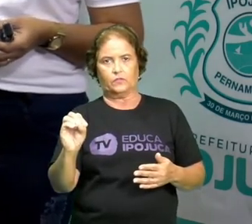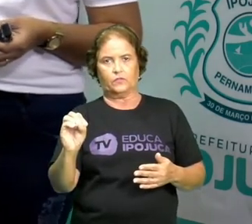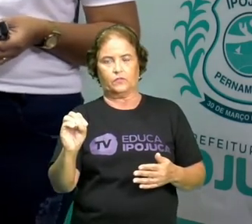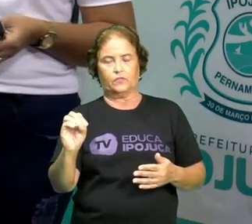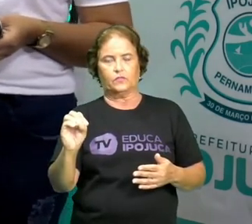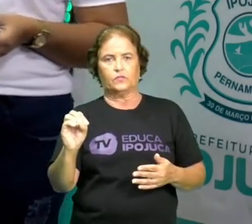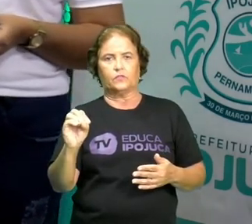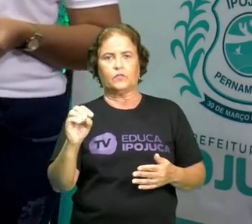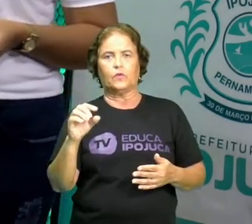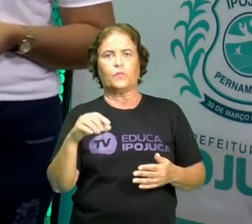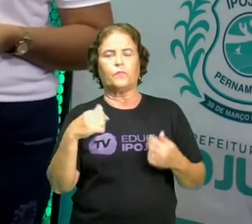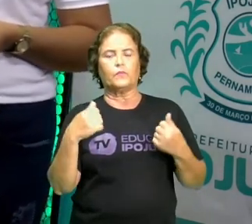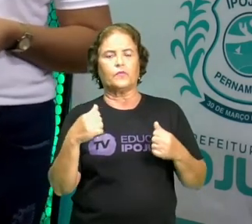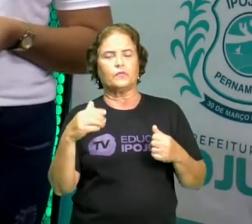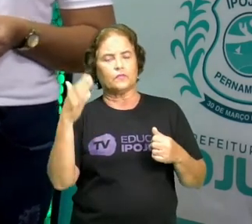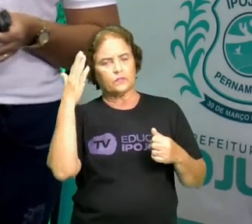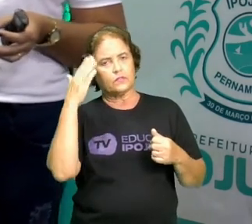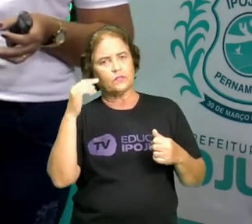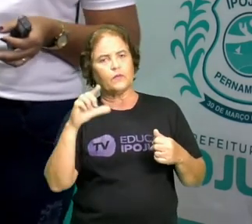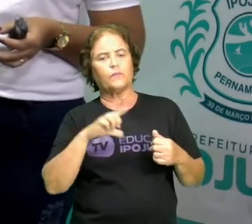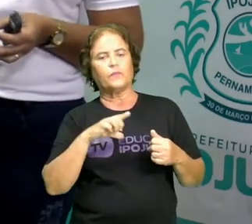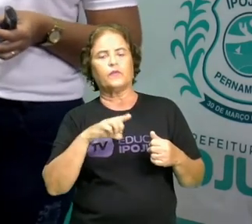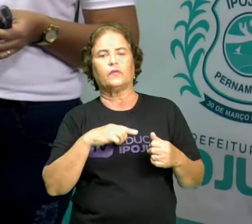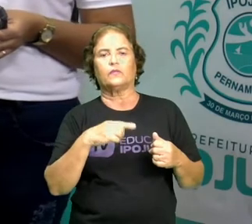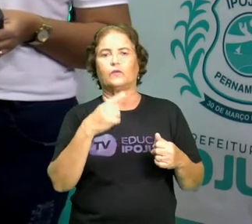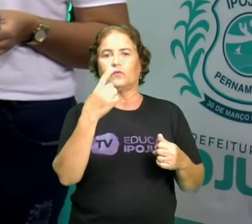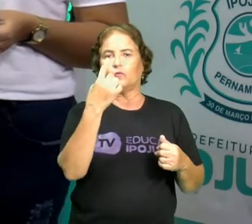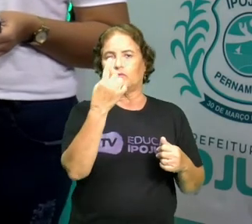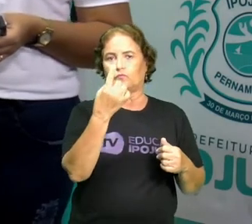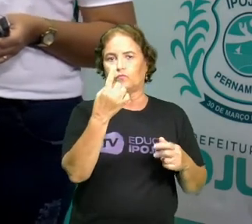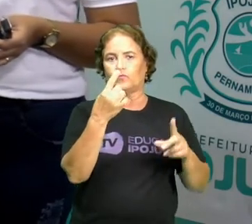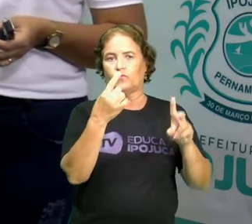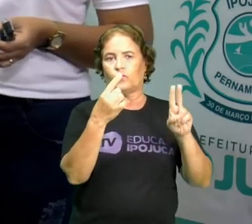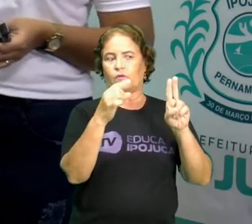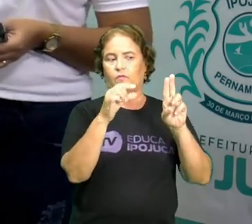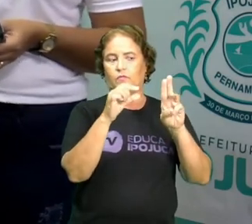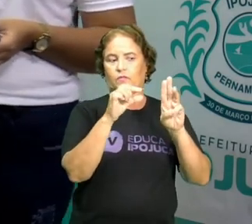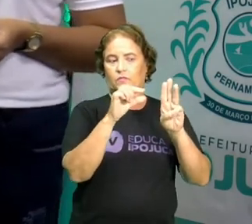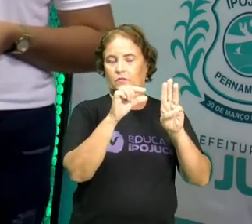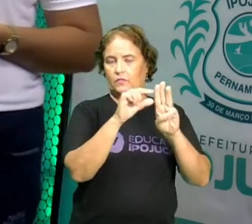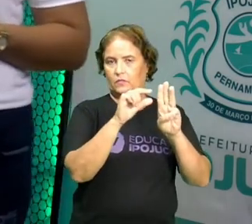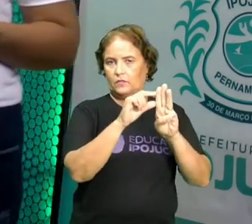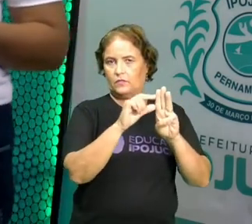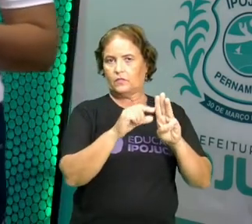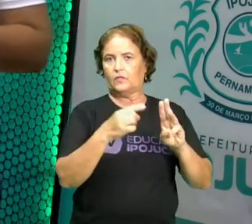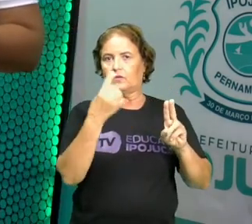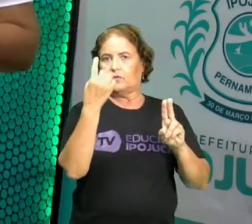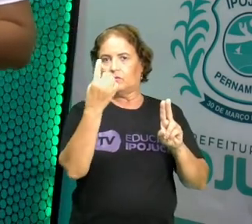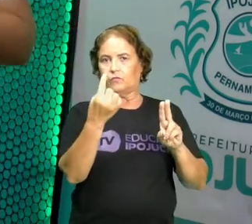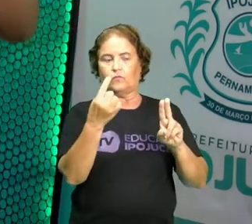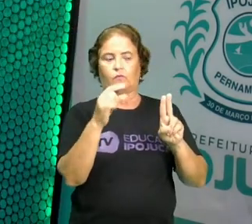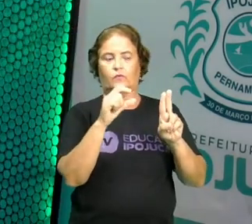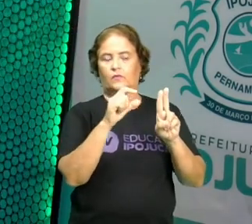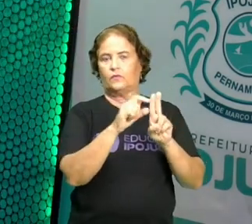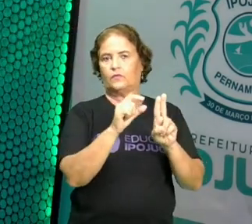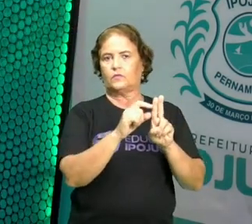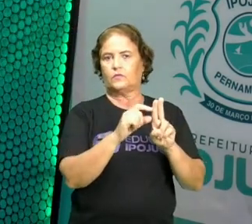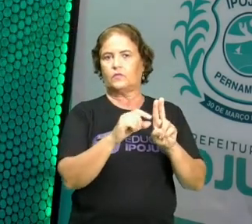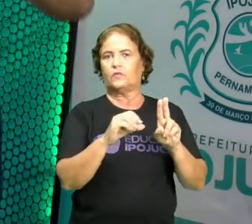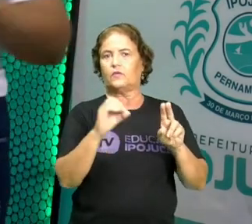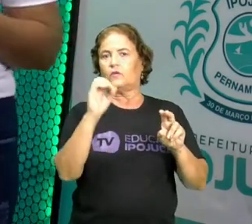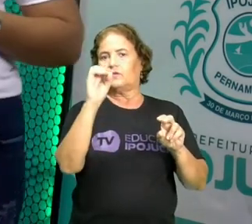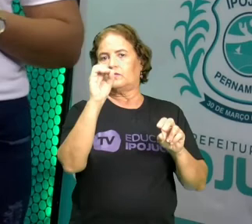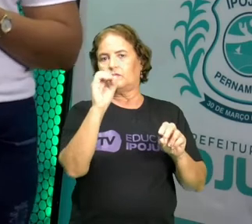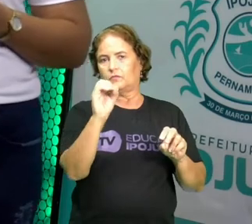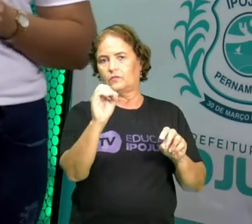tenho uma centena, uma dezena e zero unidade. Então, um lugar que tem zero unidade, eu represento